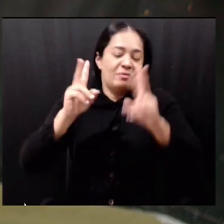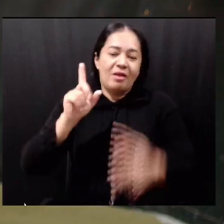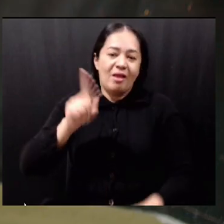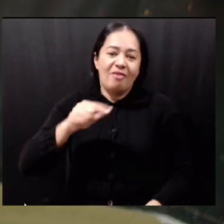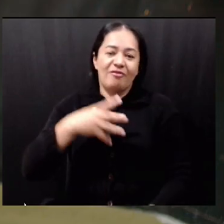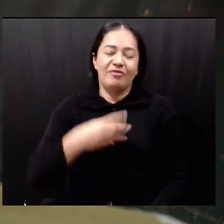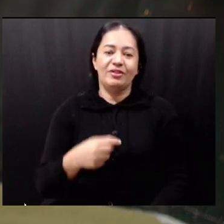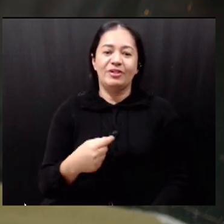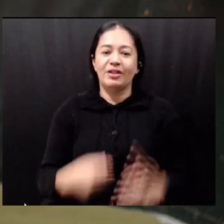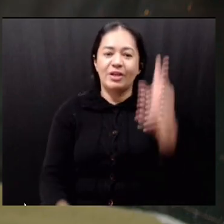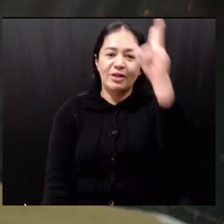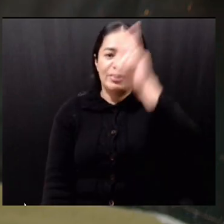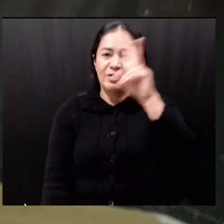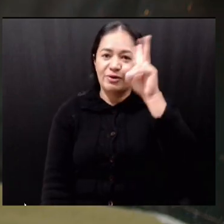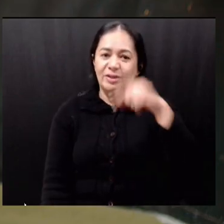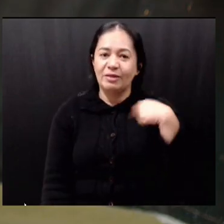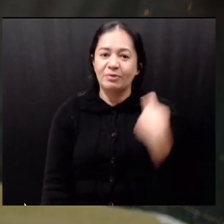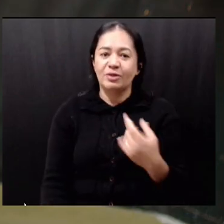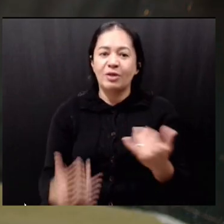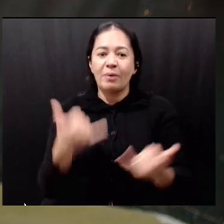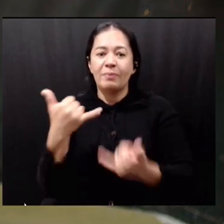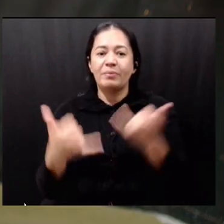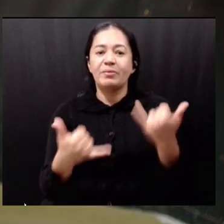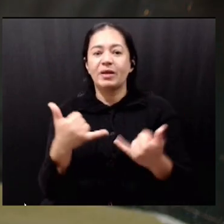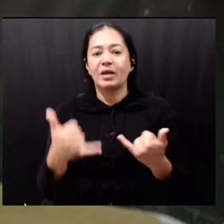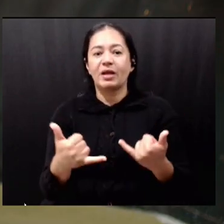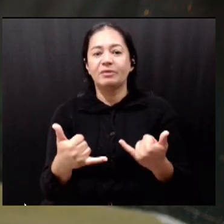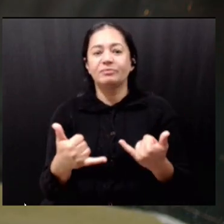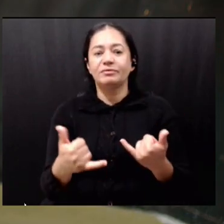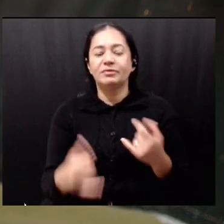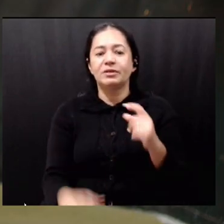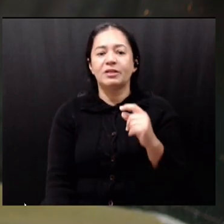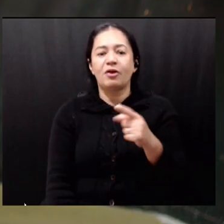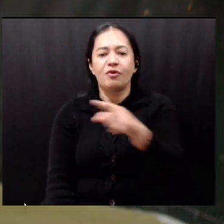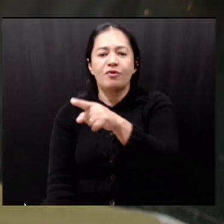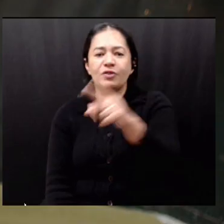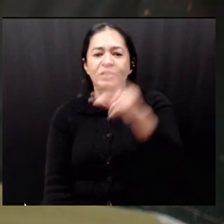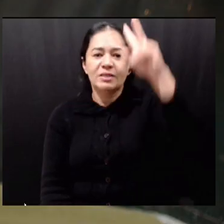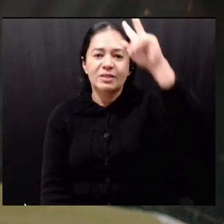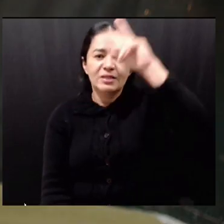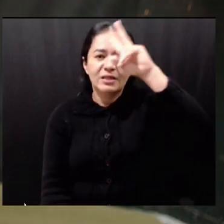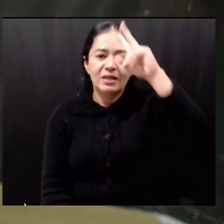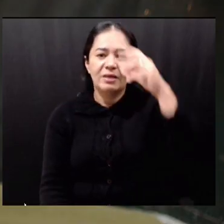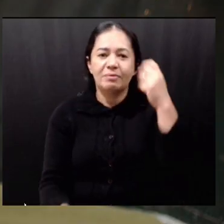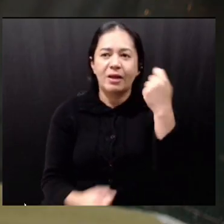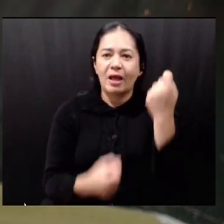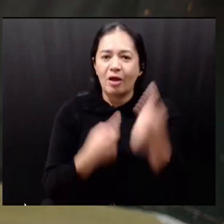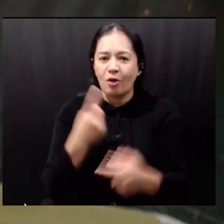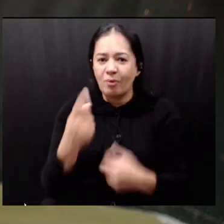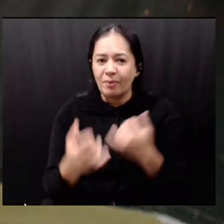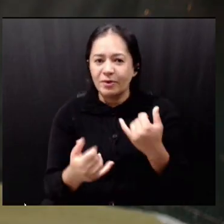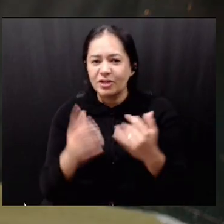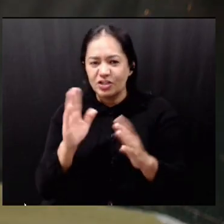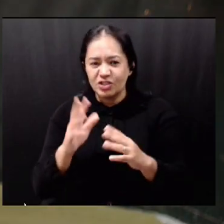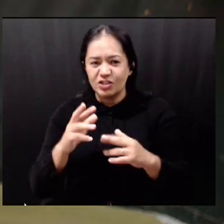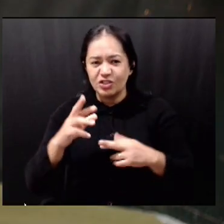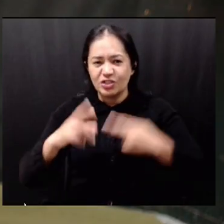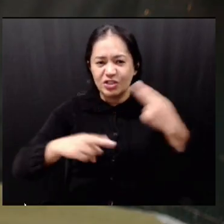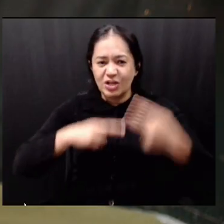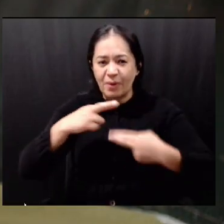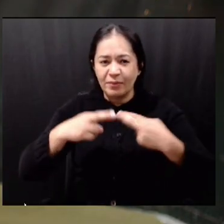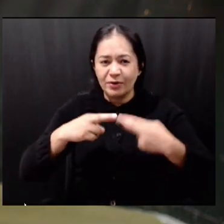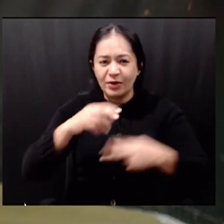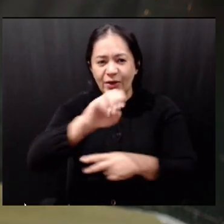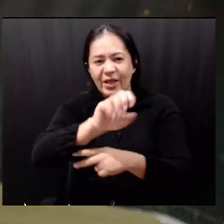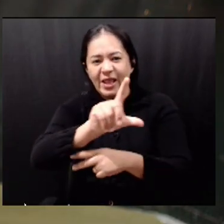brincava muito, sabe? Brincava muito. Então, que tal você relembrar algumas brincadeiras? Já pulou elástico? Sua filha nem sabe o que é isso. Nem sabe.